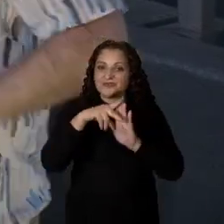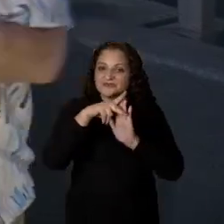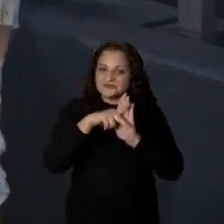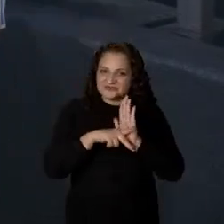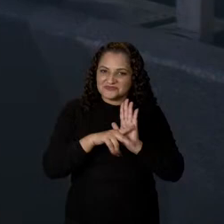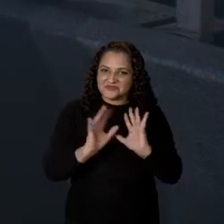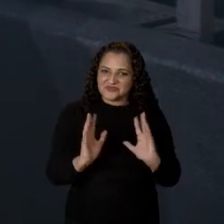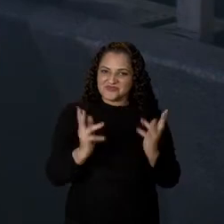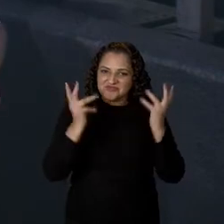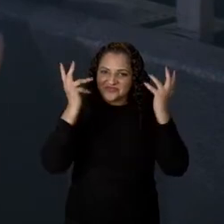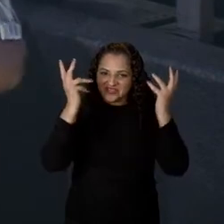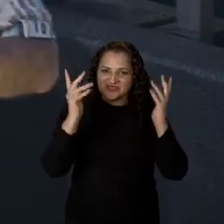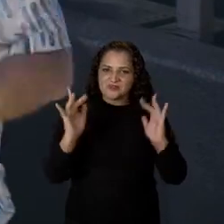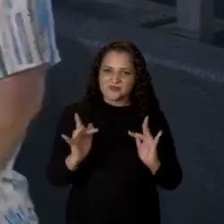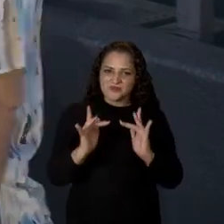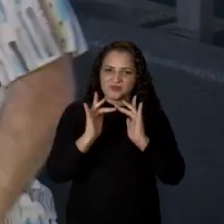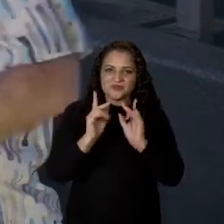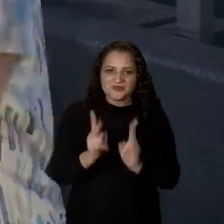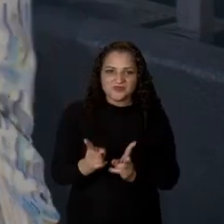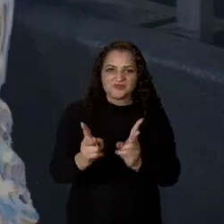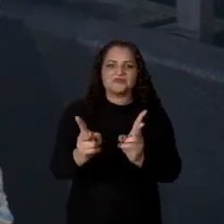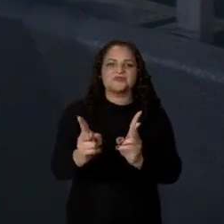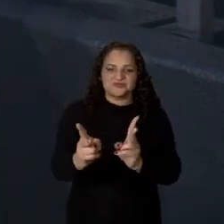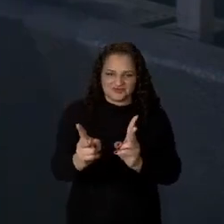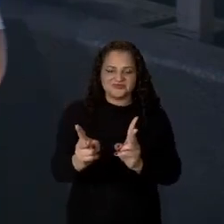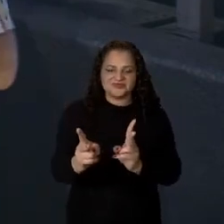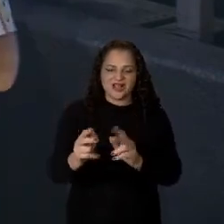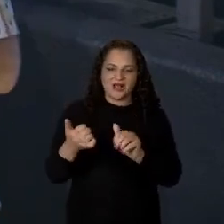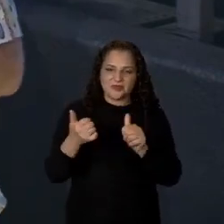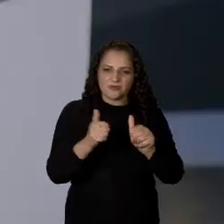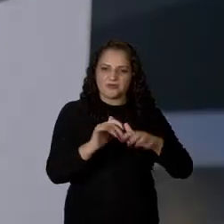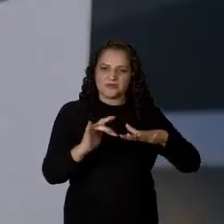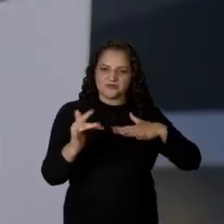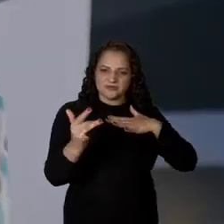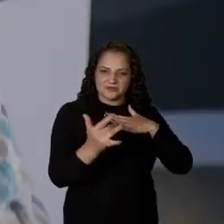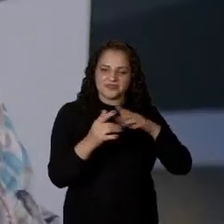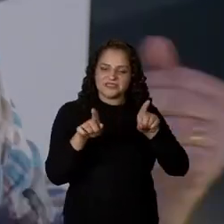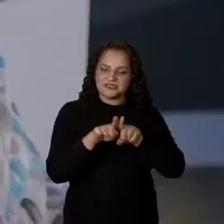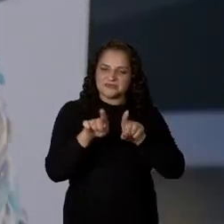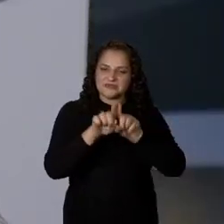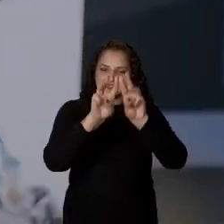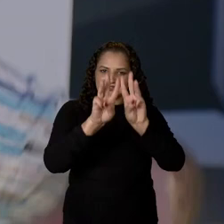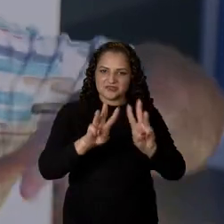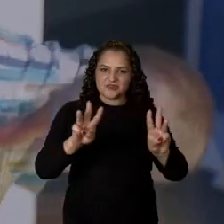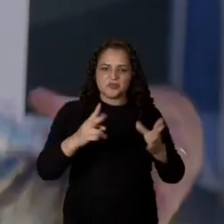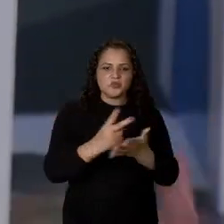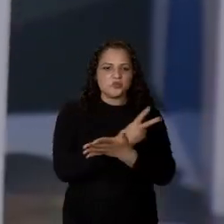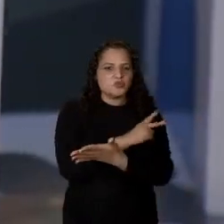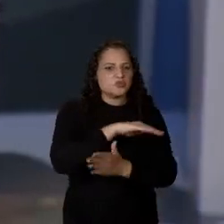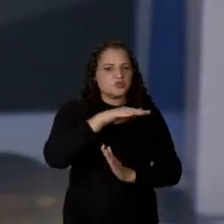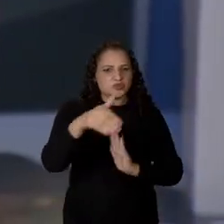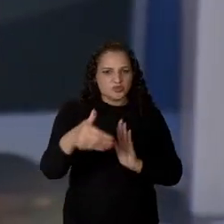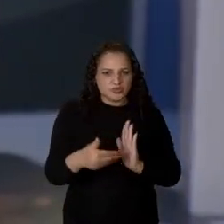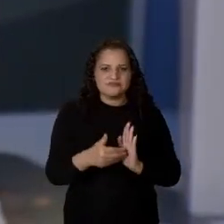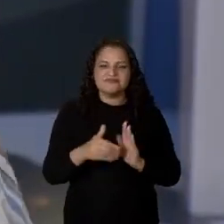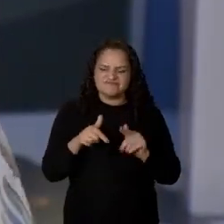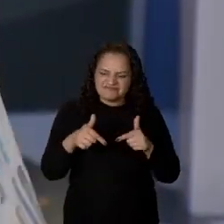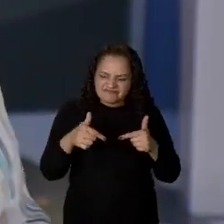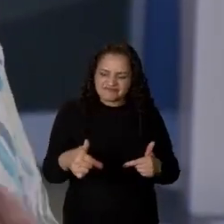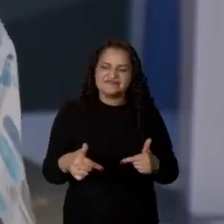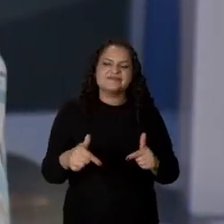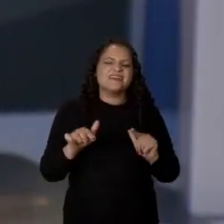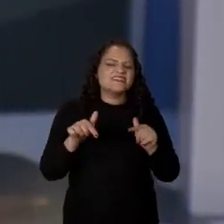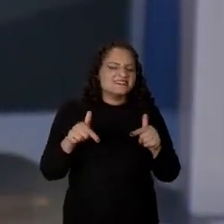Tomorrow. Sigam conectados com a gente, acompanhem pelas redes sociais e pelo site tudo o que acontece ao redor dessa iniciativa que faz